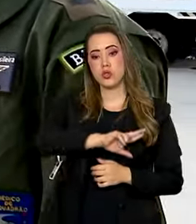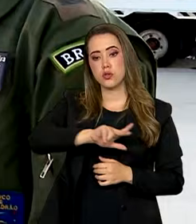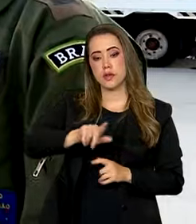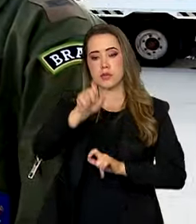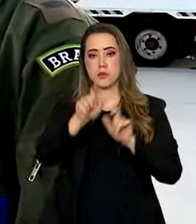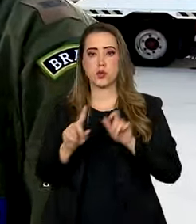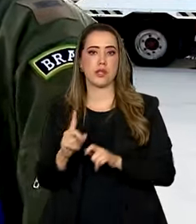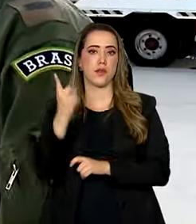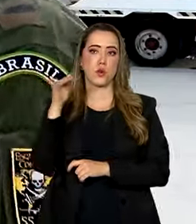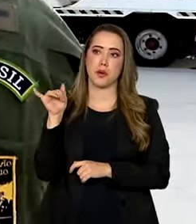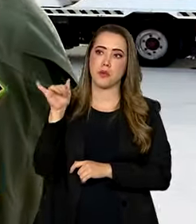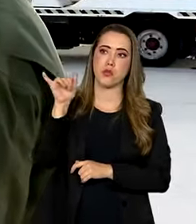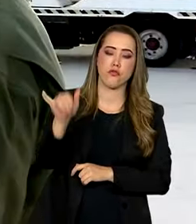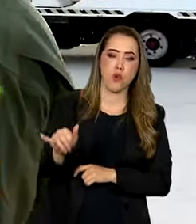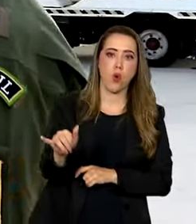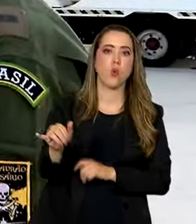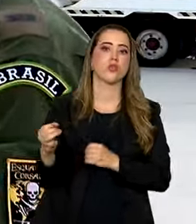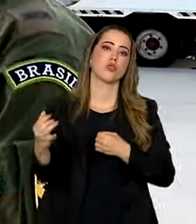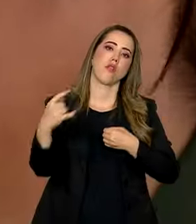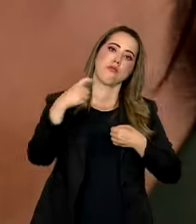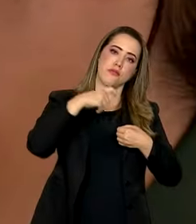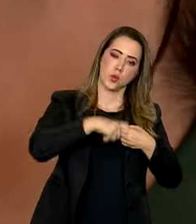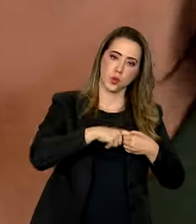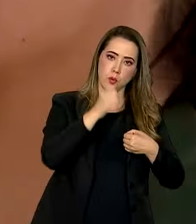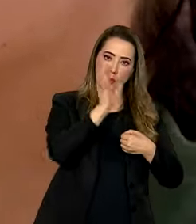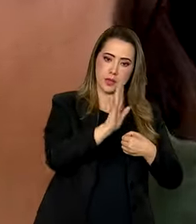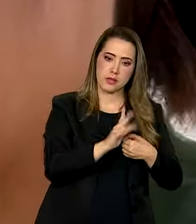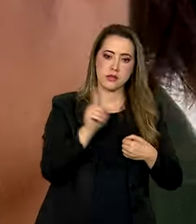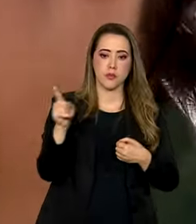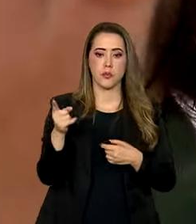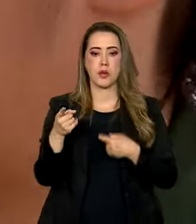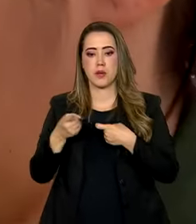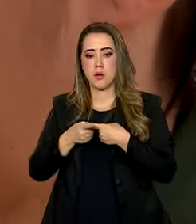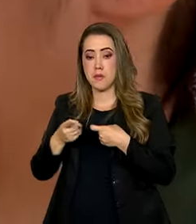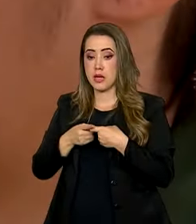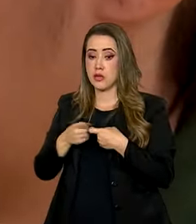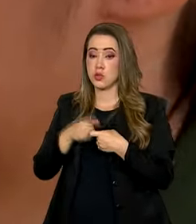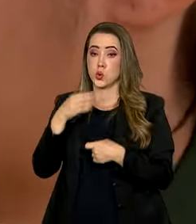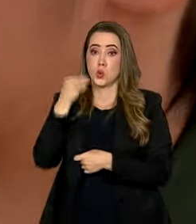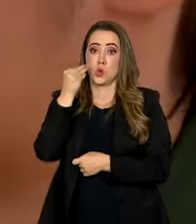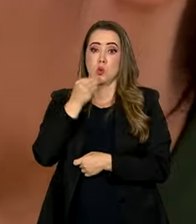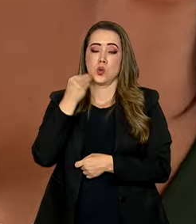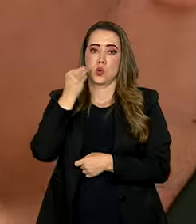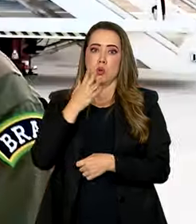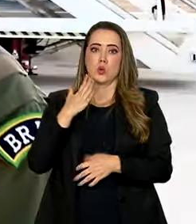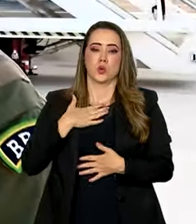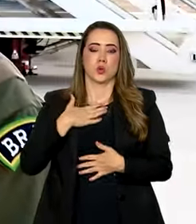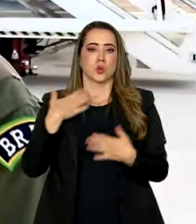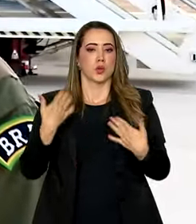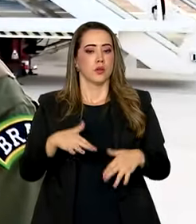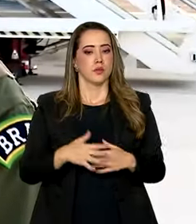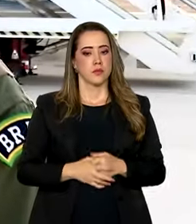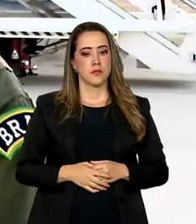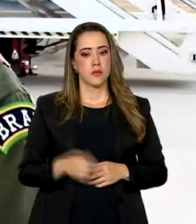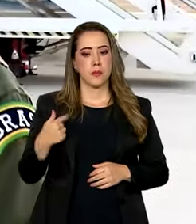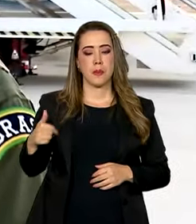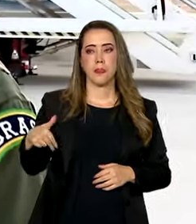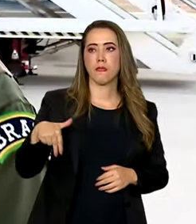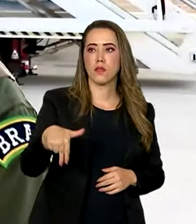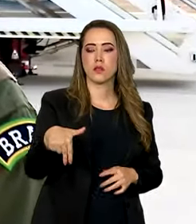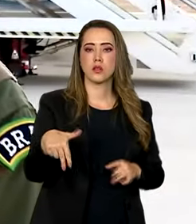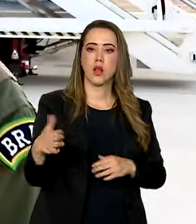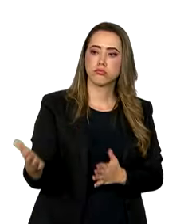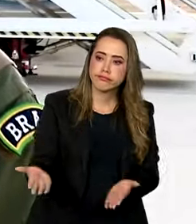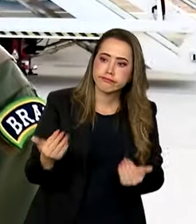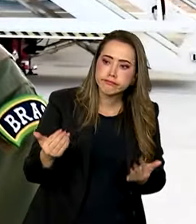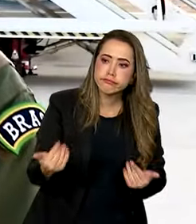estavam no primeiro voo que repatriou brasileiros. Para uma médica, está sendo uma experiência tocante. Estava na porta da aeronave,